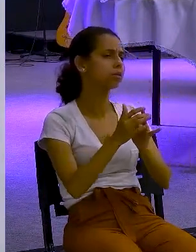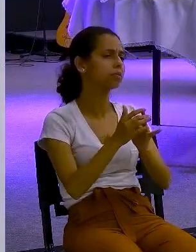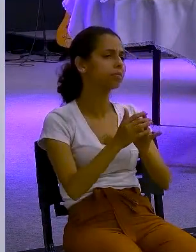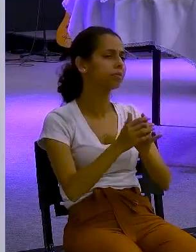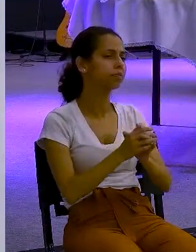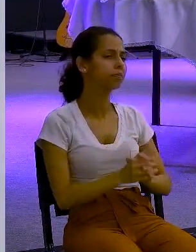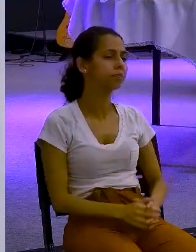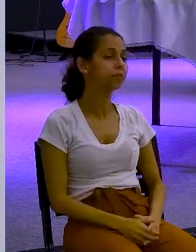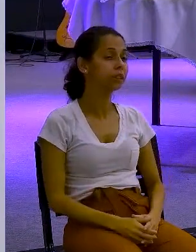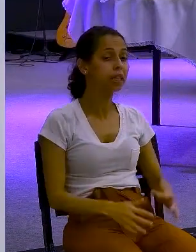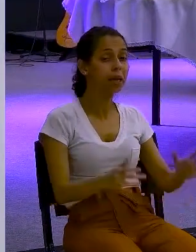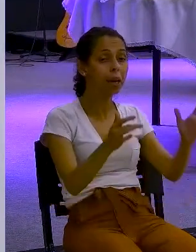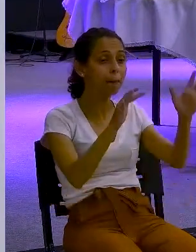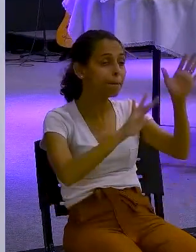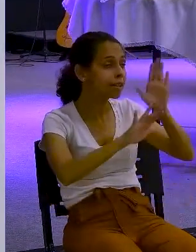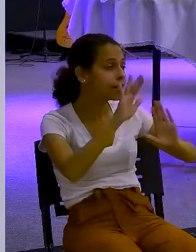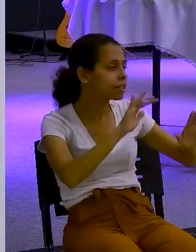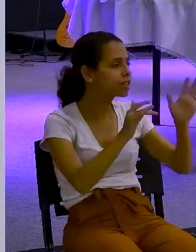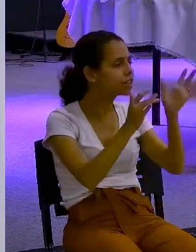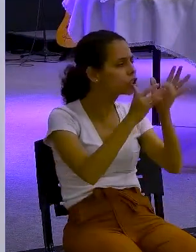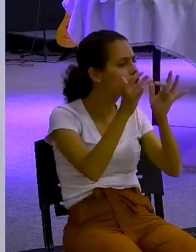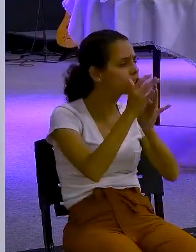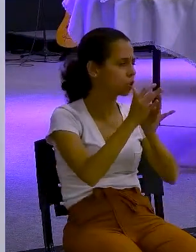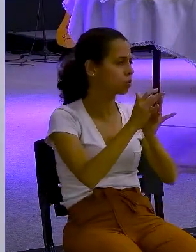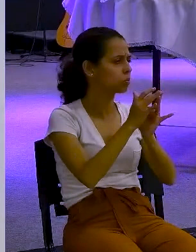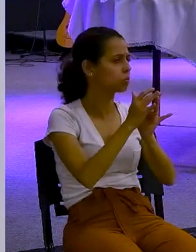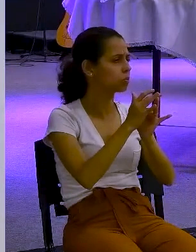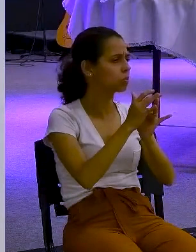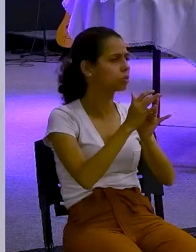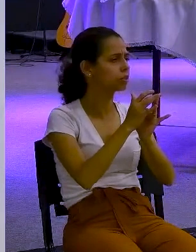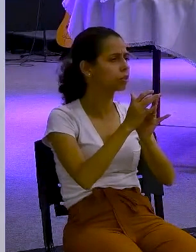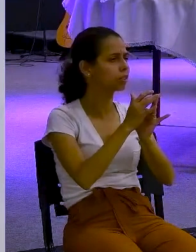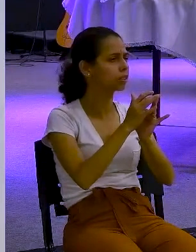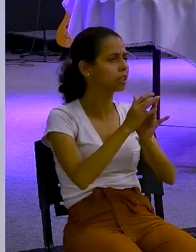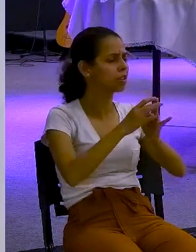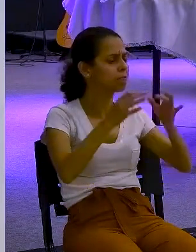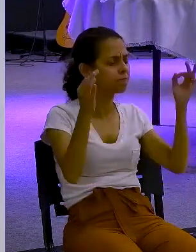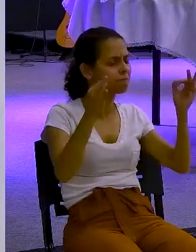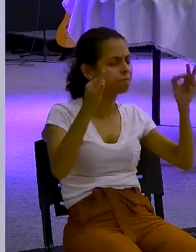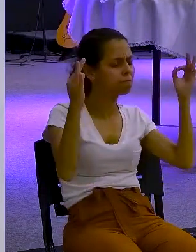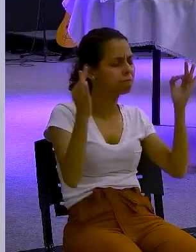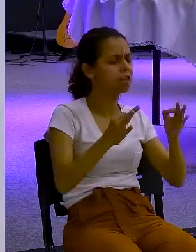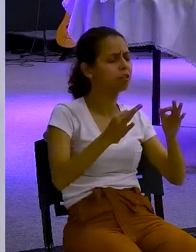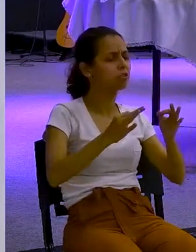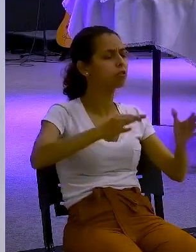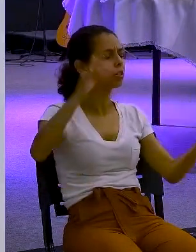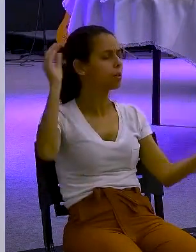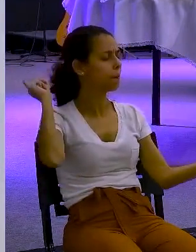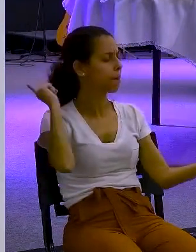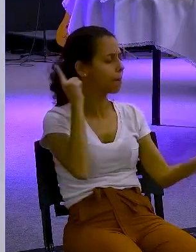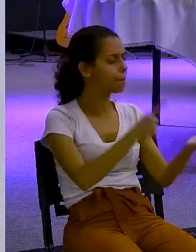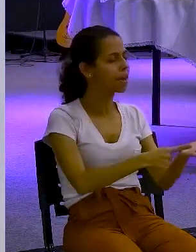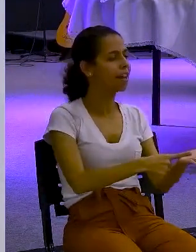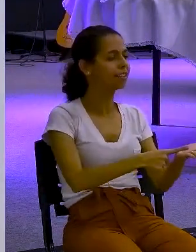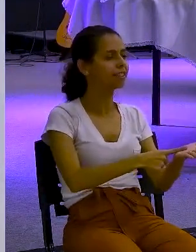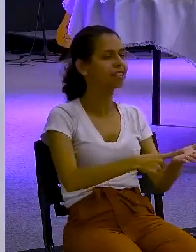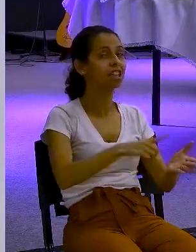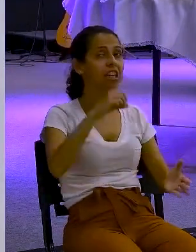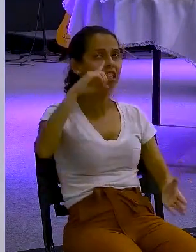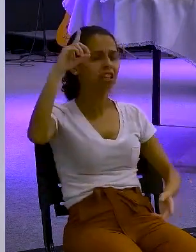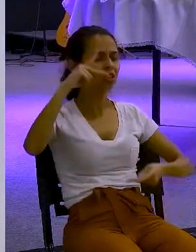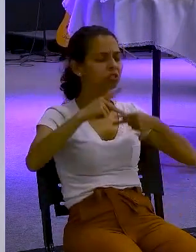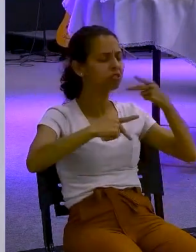Jesus neste lugar, é o cumprimento da promessa eis que estou convosco todos